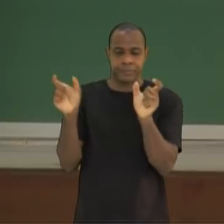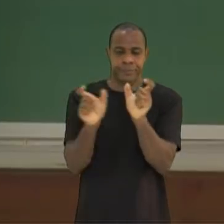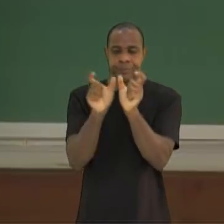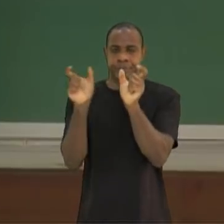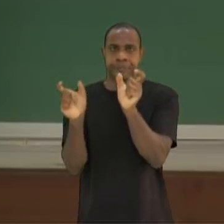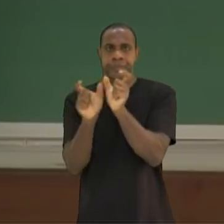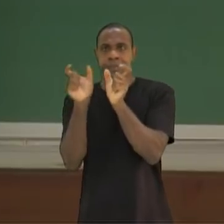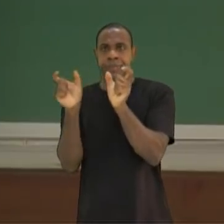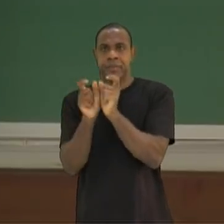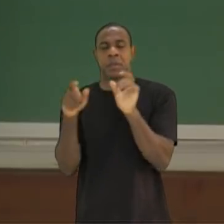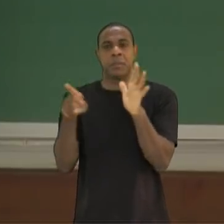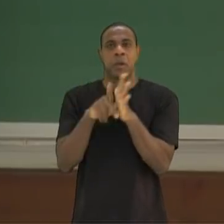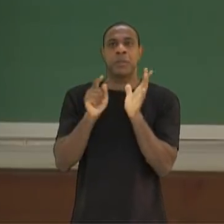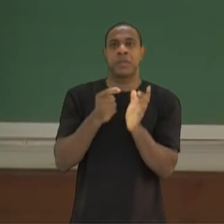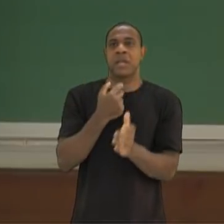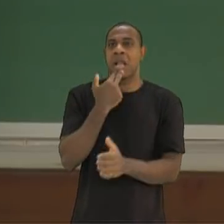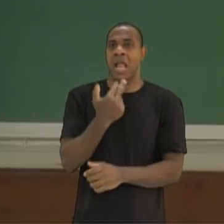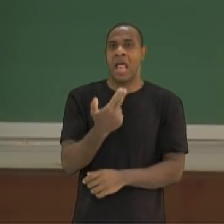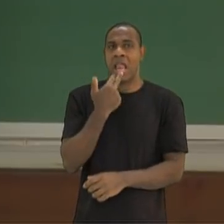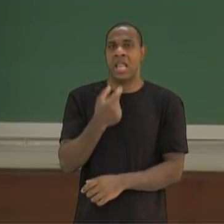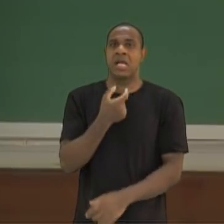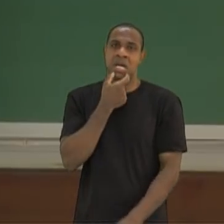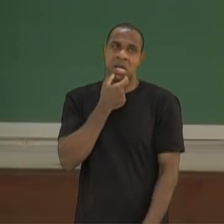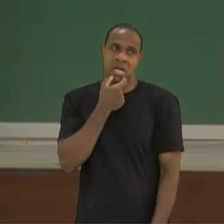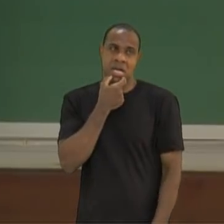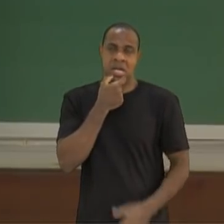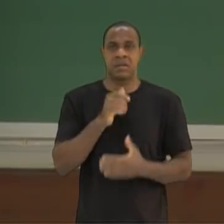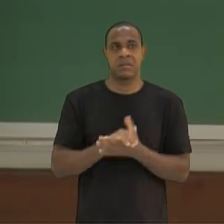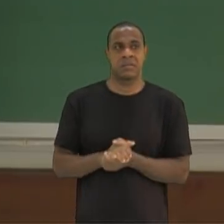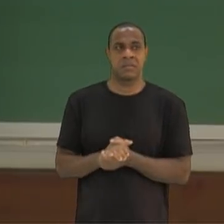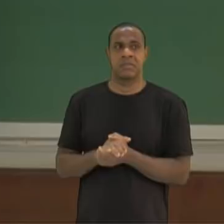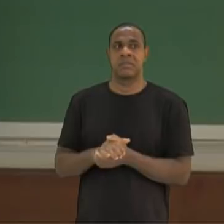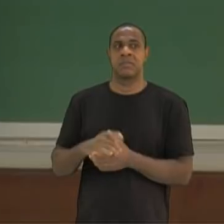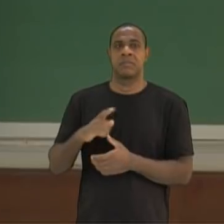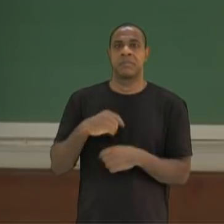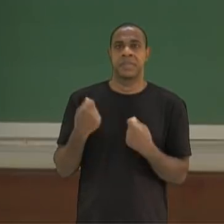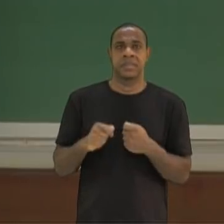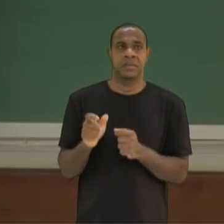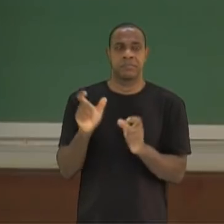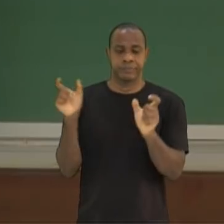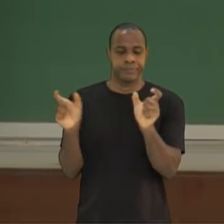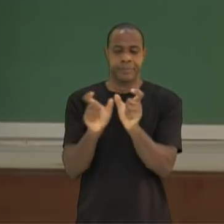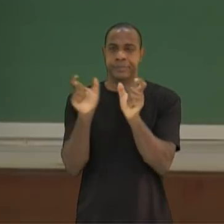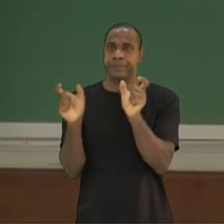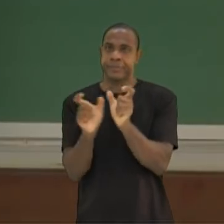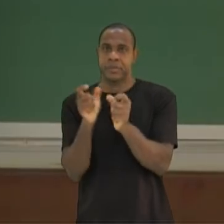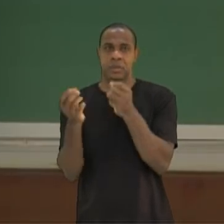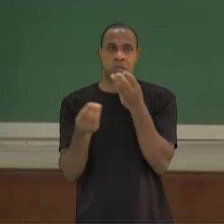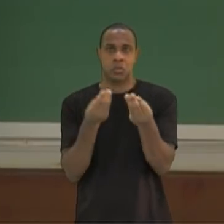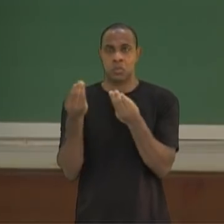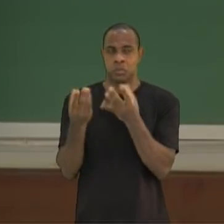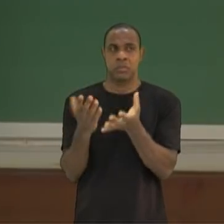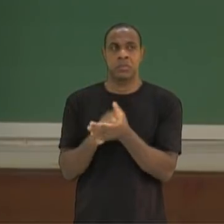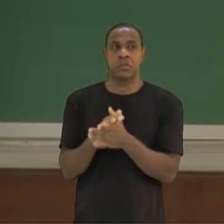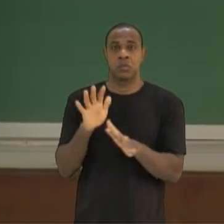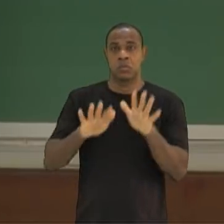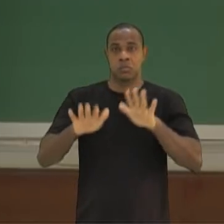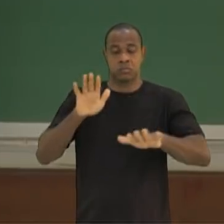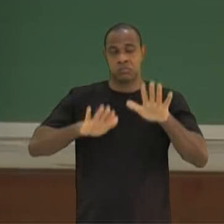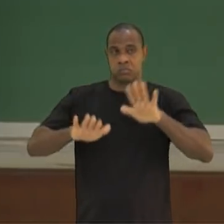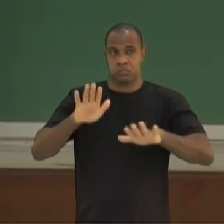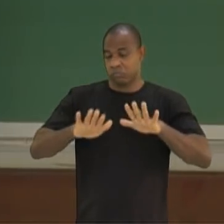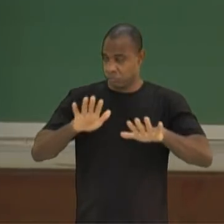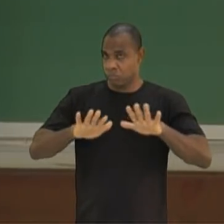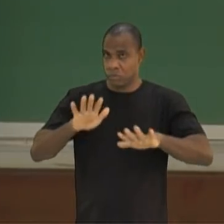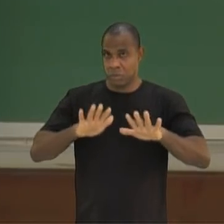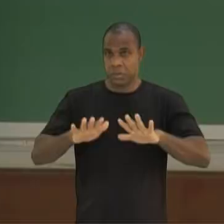da língua inglesa. Para a gente ser um falante da língua inglesa, a gente tem que conhecer essas collocations. Cuidado para não confundir com